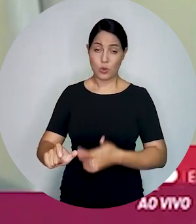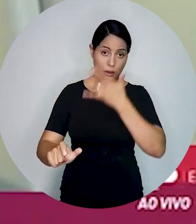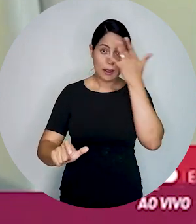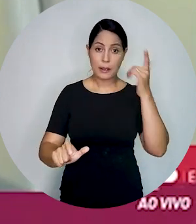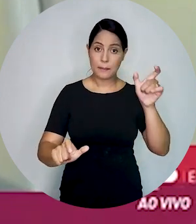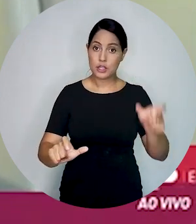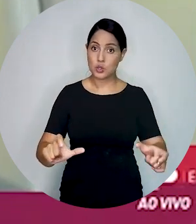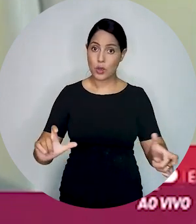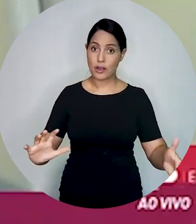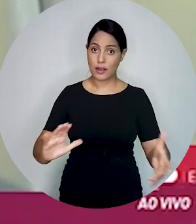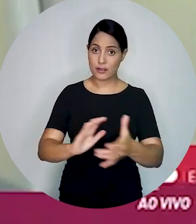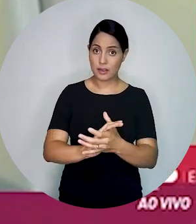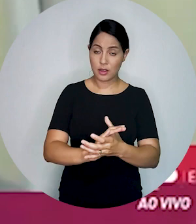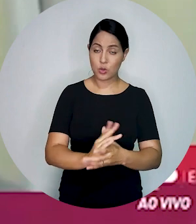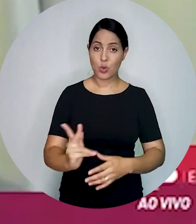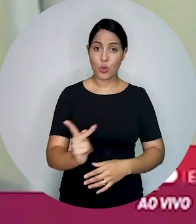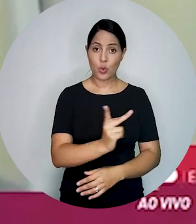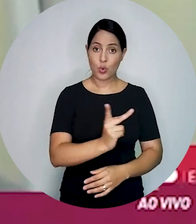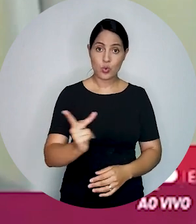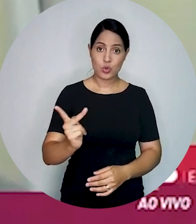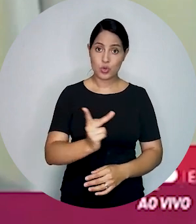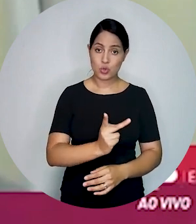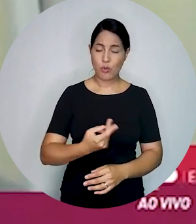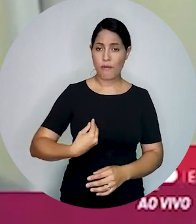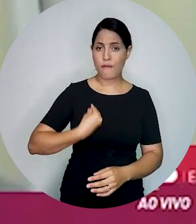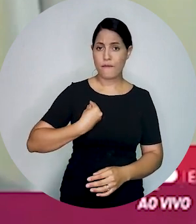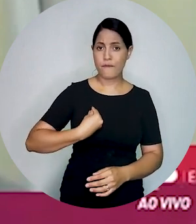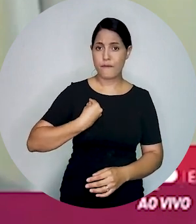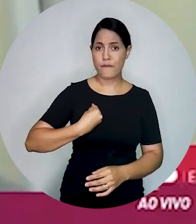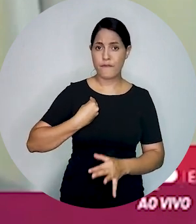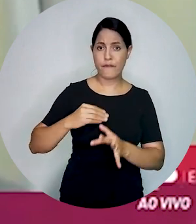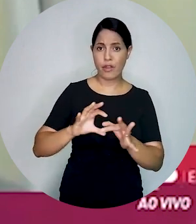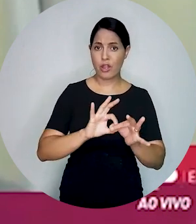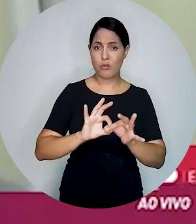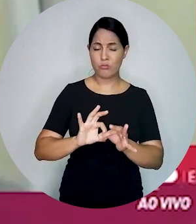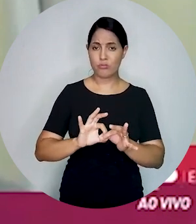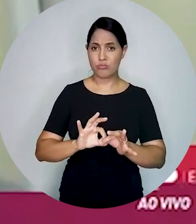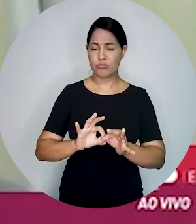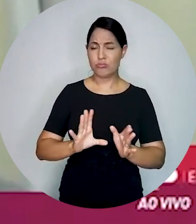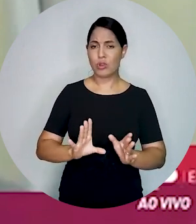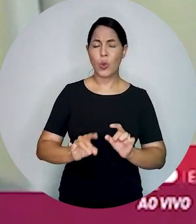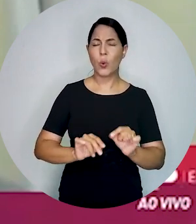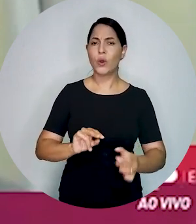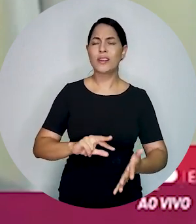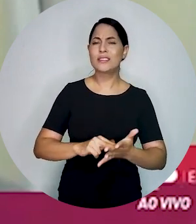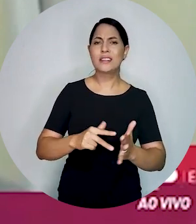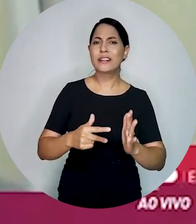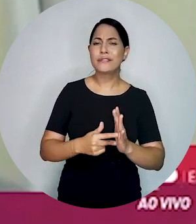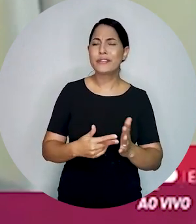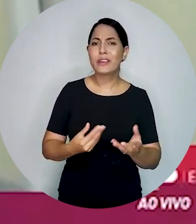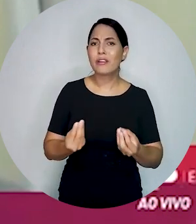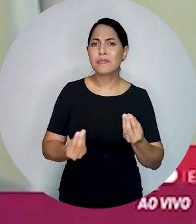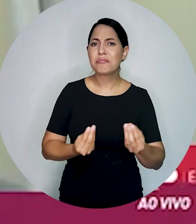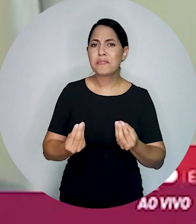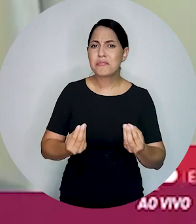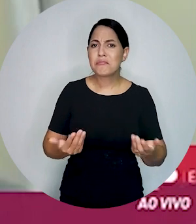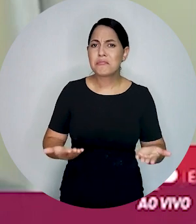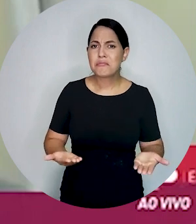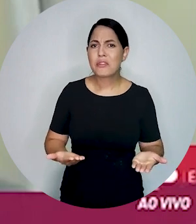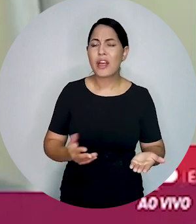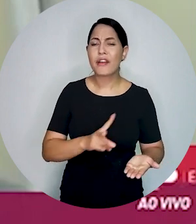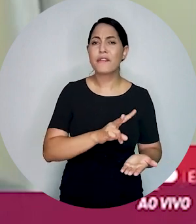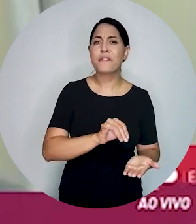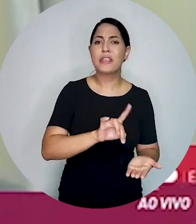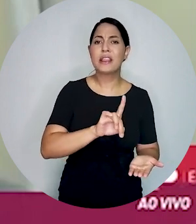cônjuges está a vida em comum, essa expressão vida em comum, ela abrange não só